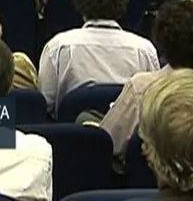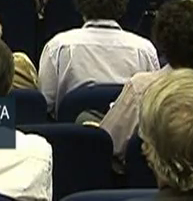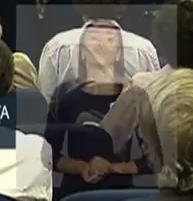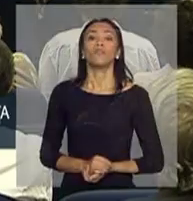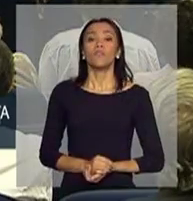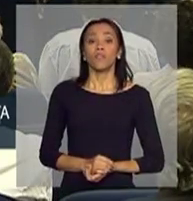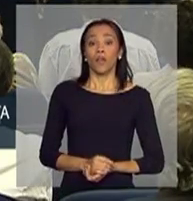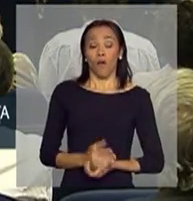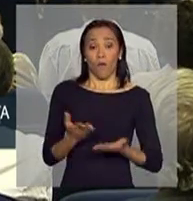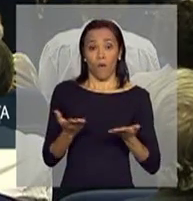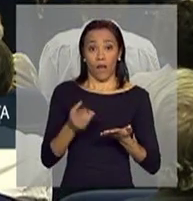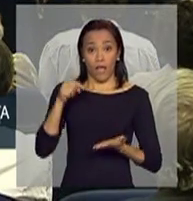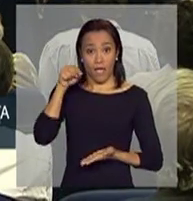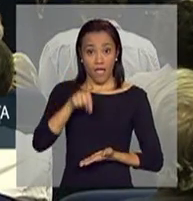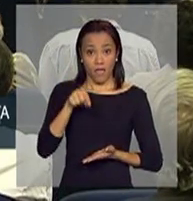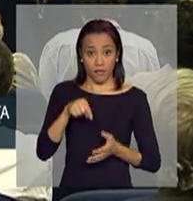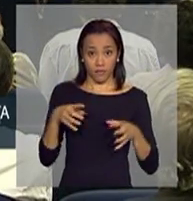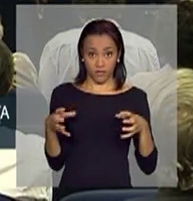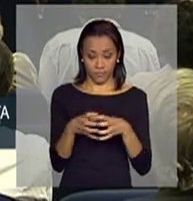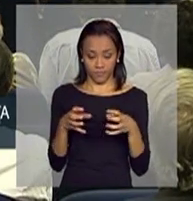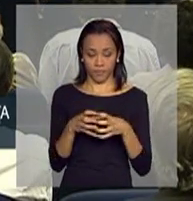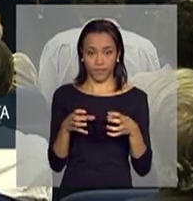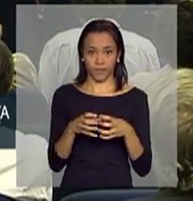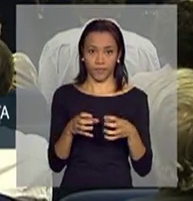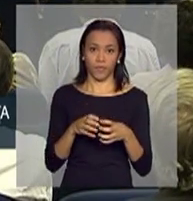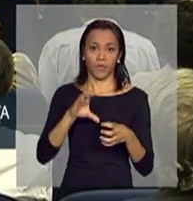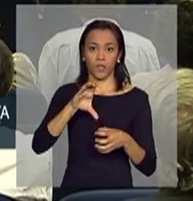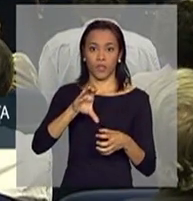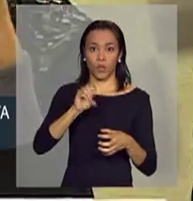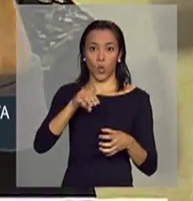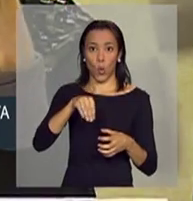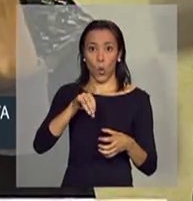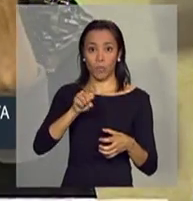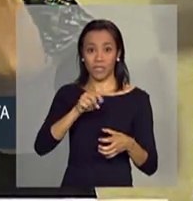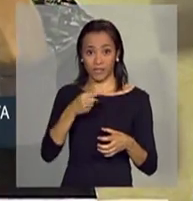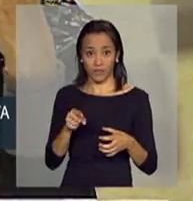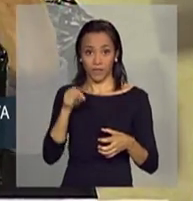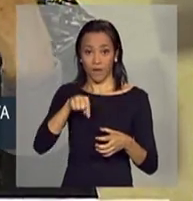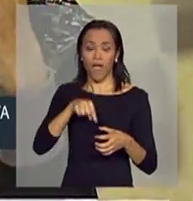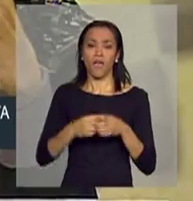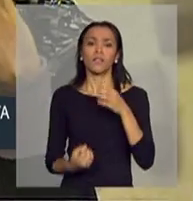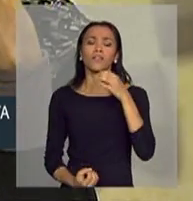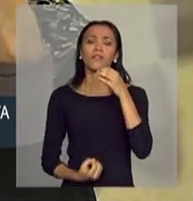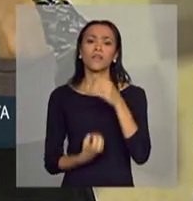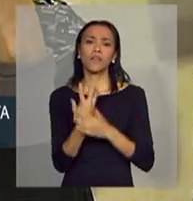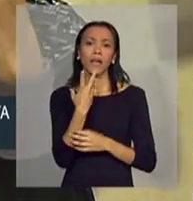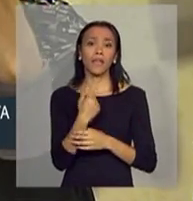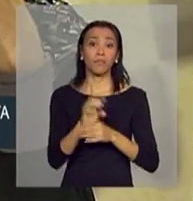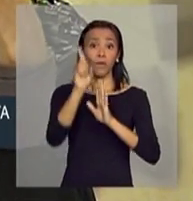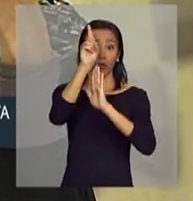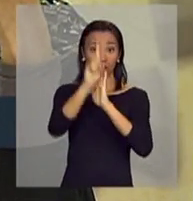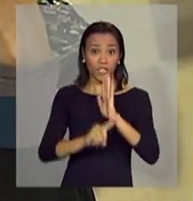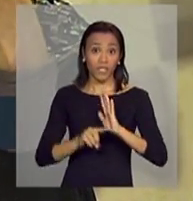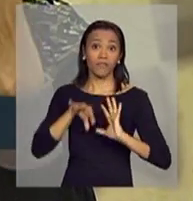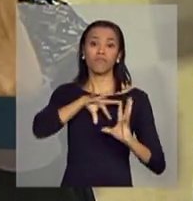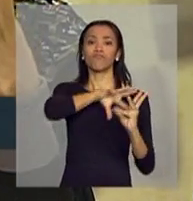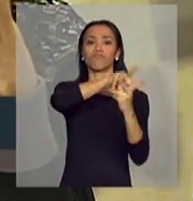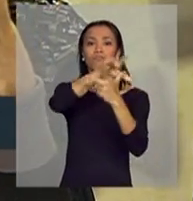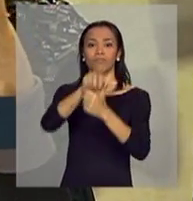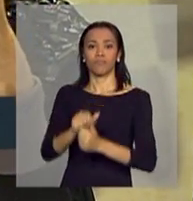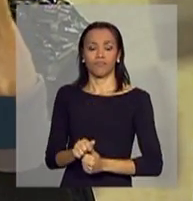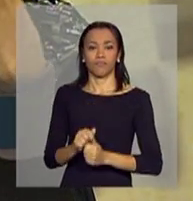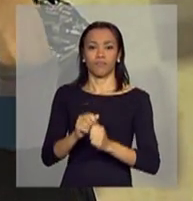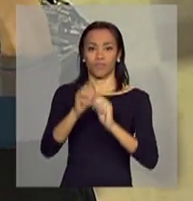essa construção que é uma Comissão da Verdade, Comissão da Verdade é uma instituição criada pelo Direito Internacional dos Direitos